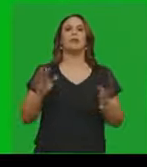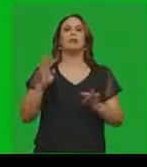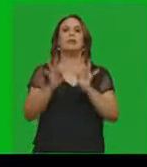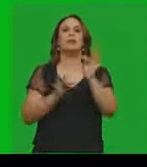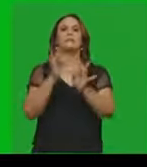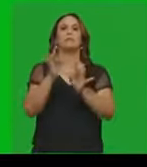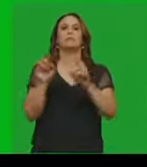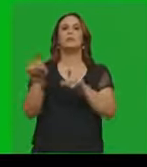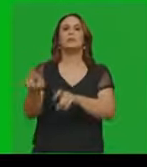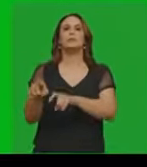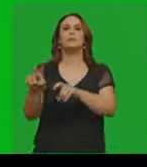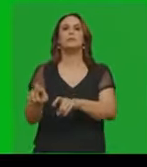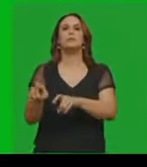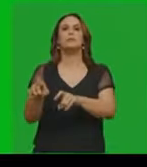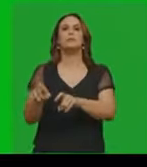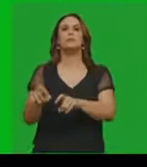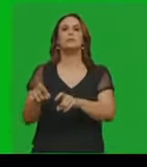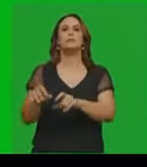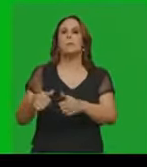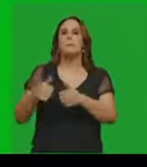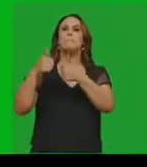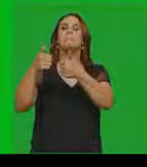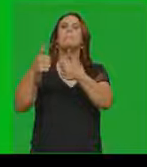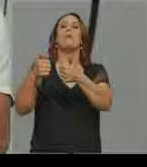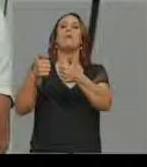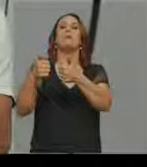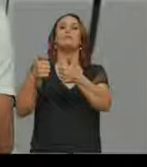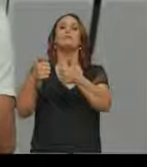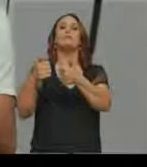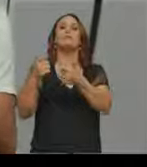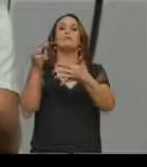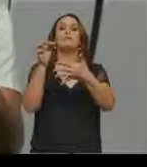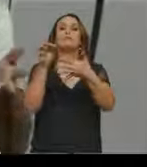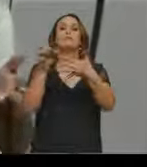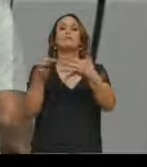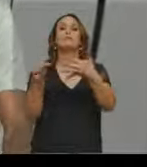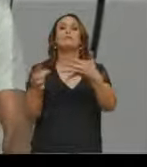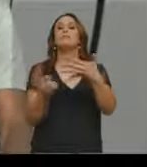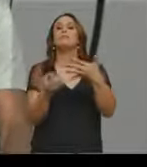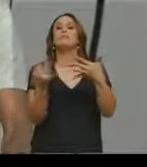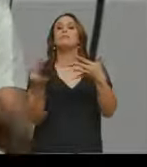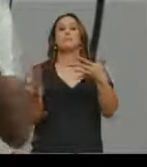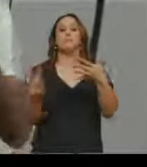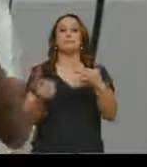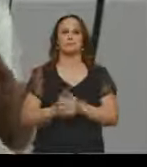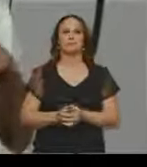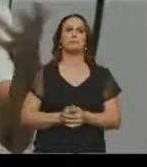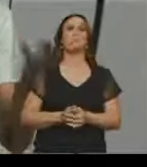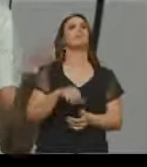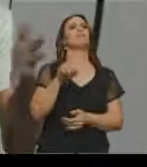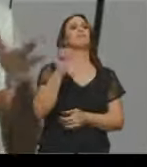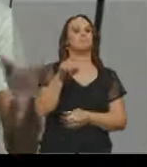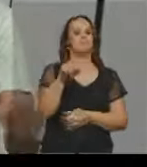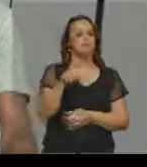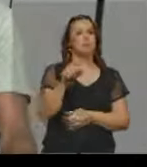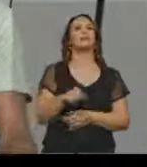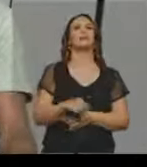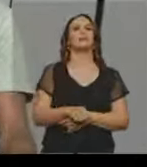agricultura? Bom, ótimo. Nós estávamos falando aí da tecnologia que ela tem pontos positivos e tem